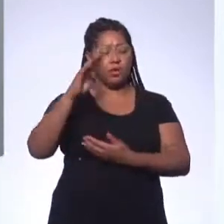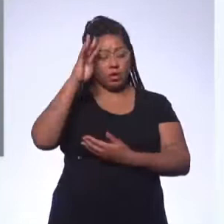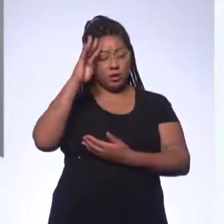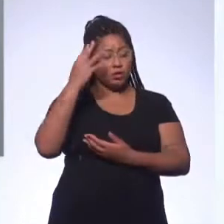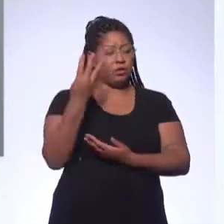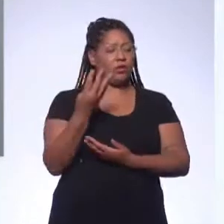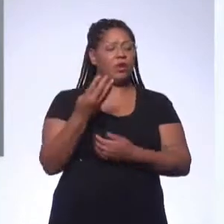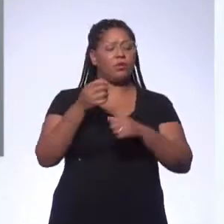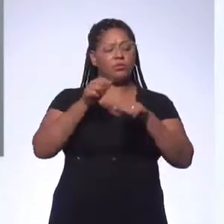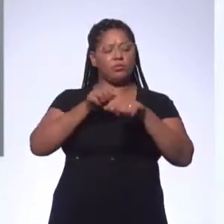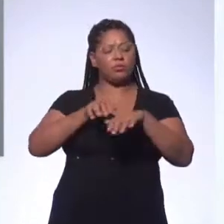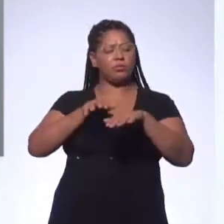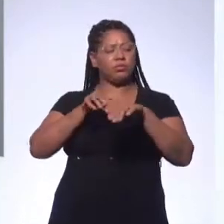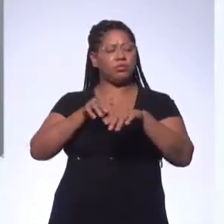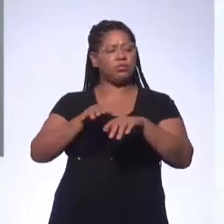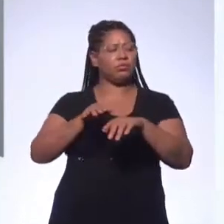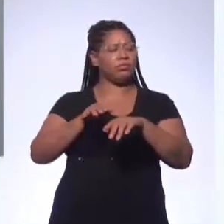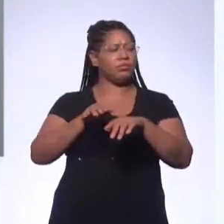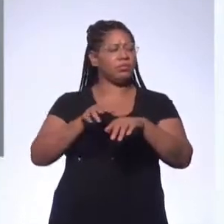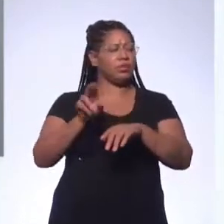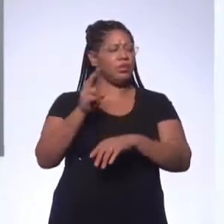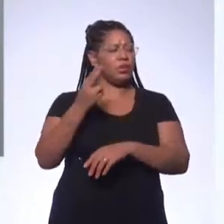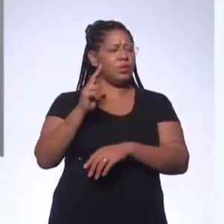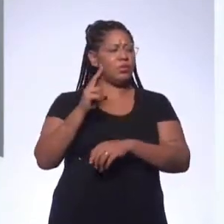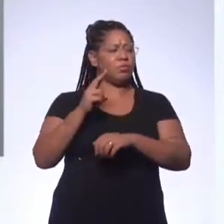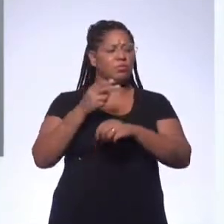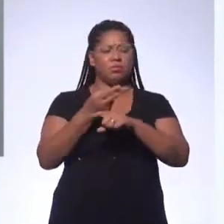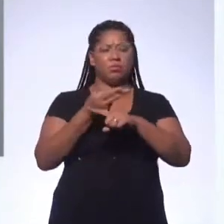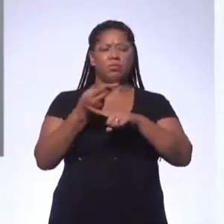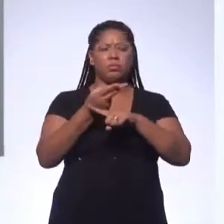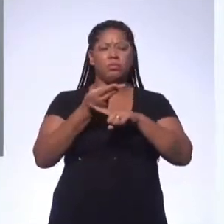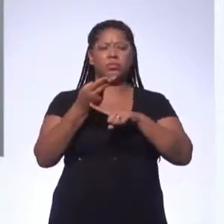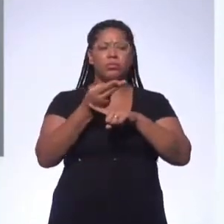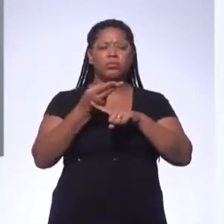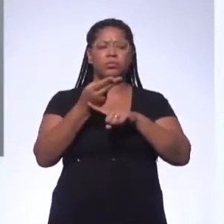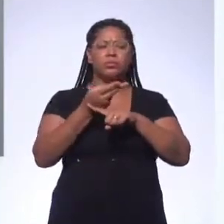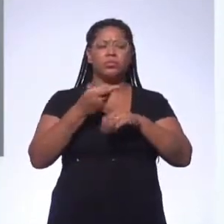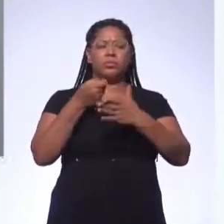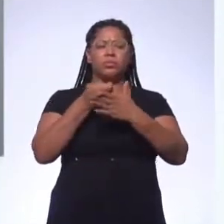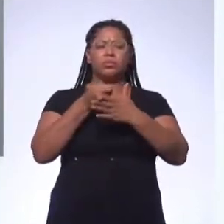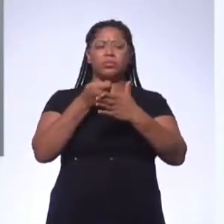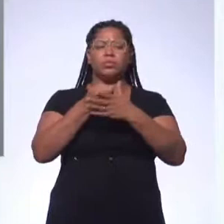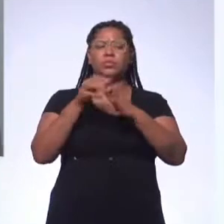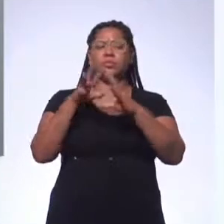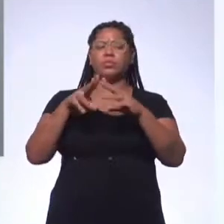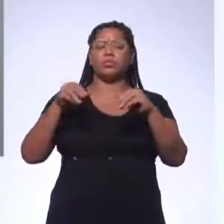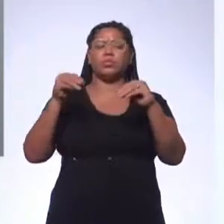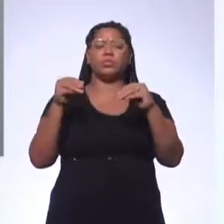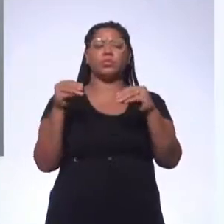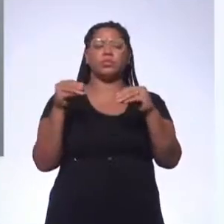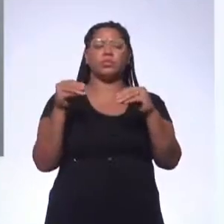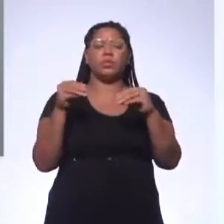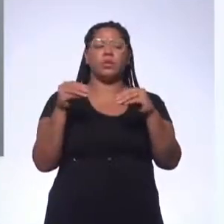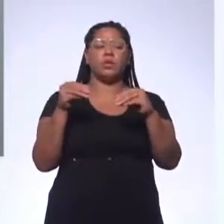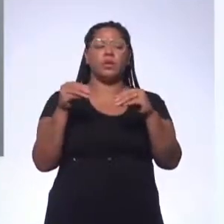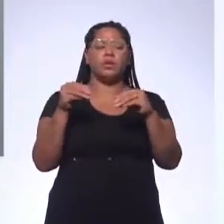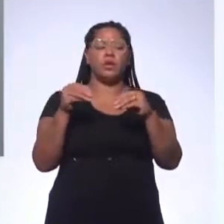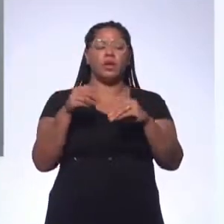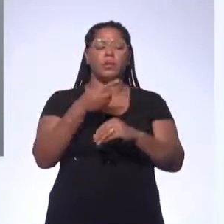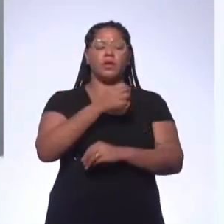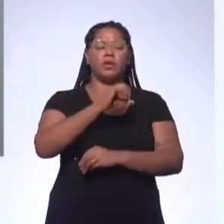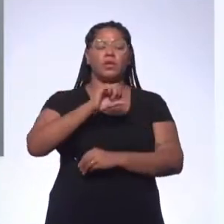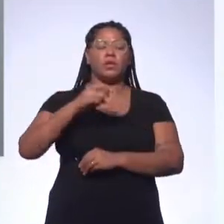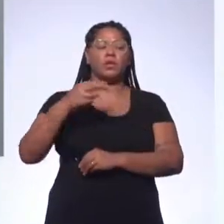e começaram a perseguir e prender e sumir com os líderes desses movimentos. Então chega 1972, onde